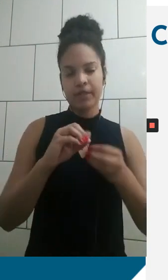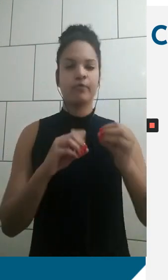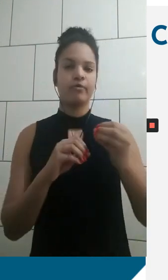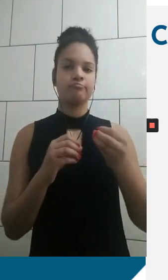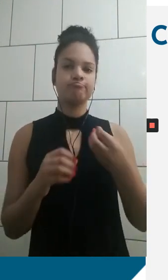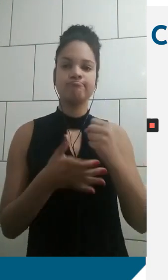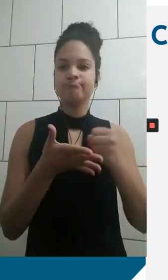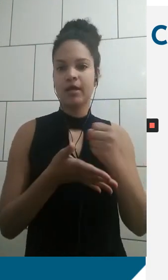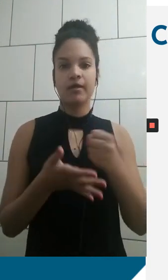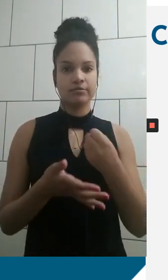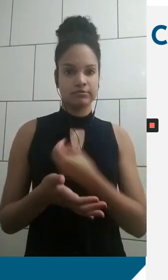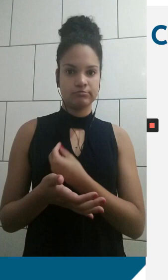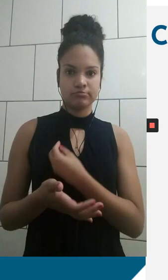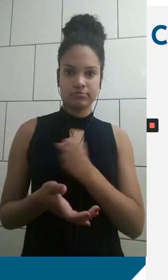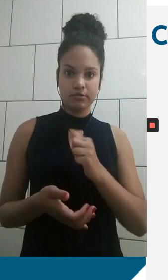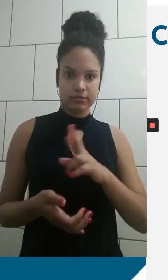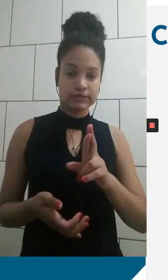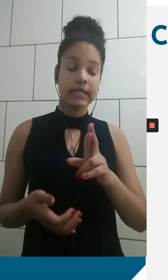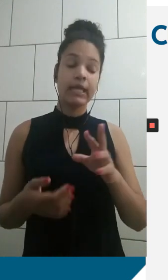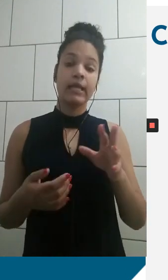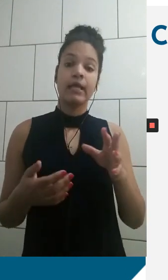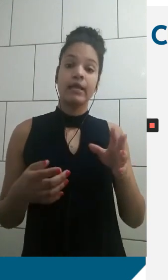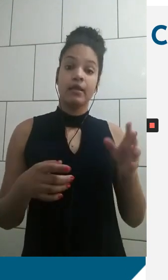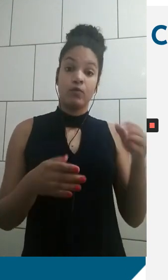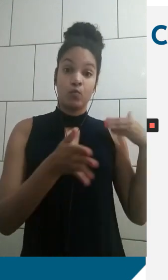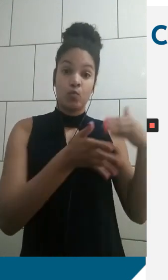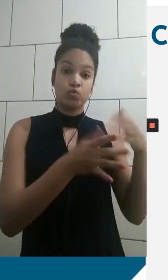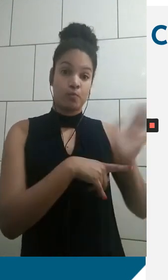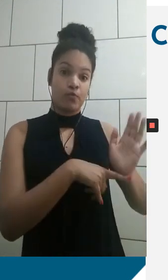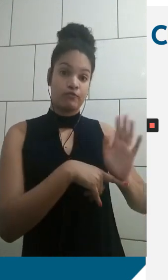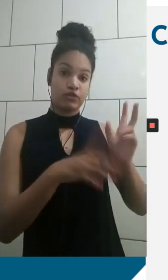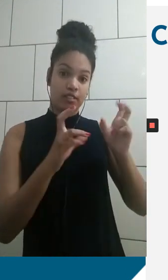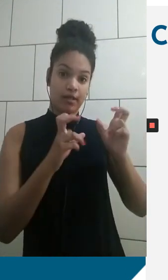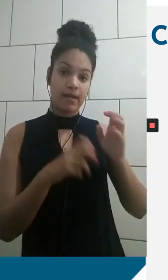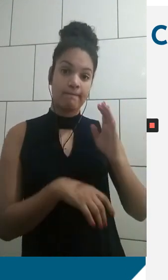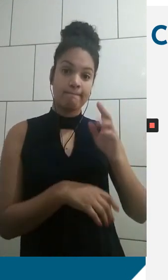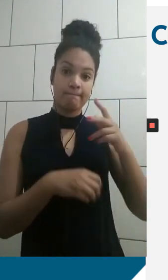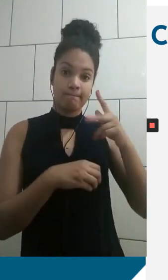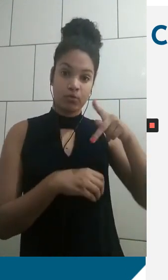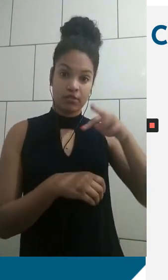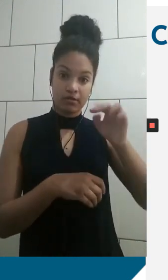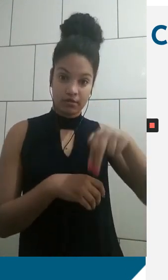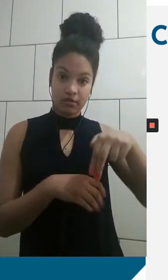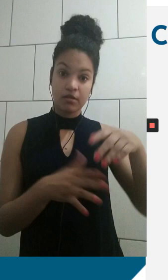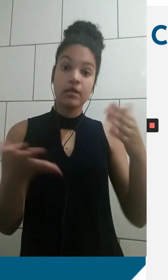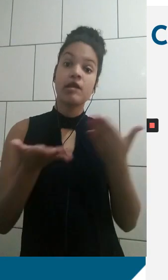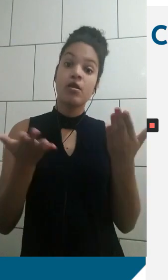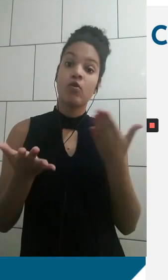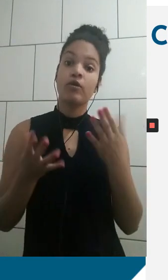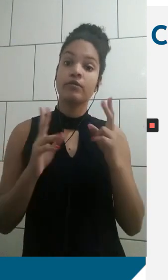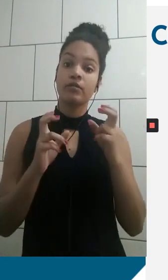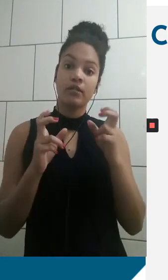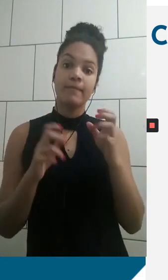falamos sobre proteínas e hoje vamos falar sobre enzimas, né? Em geral, a gente costuma